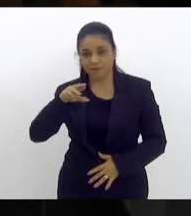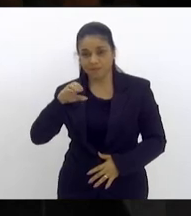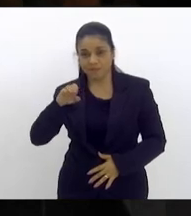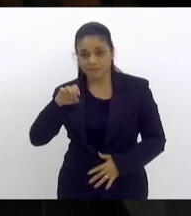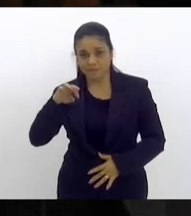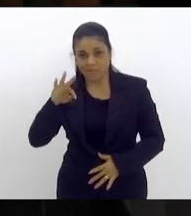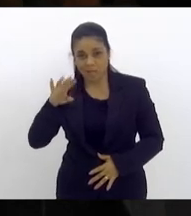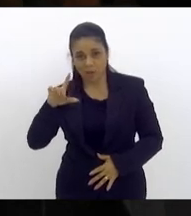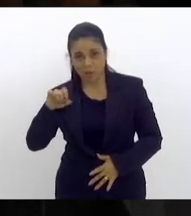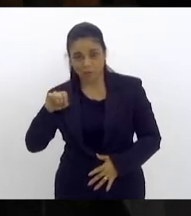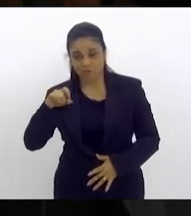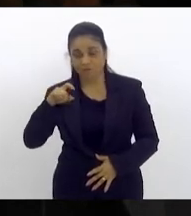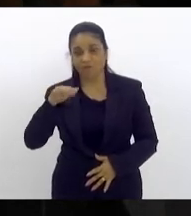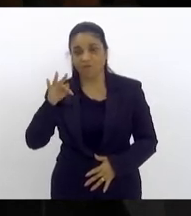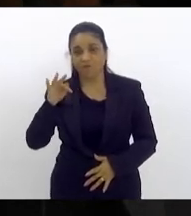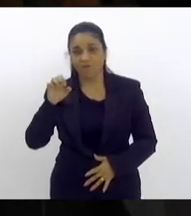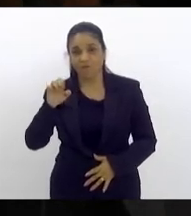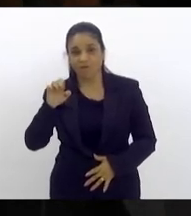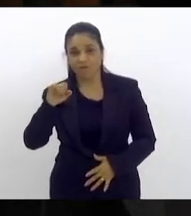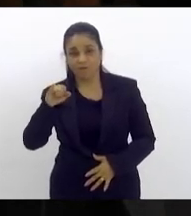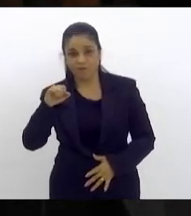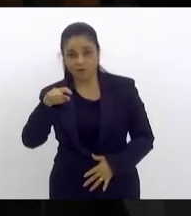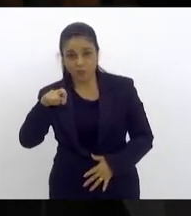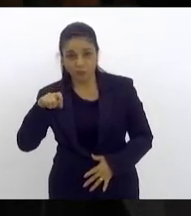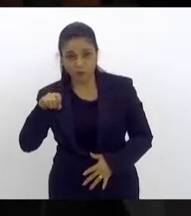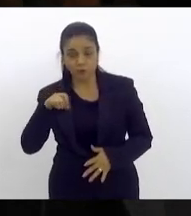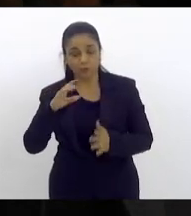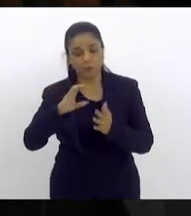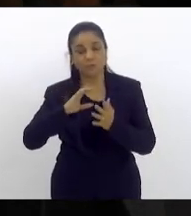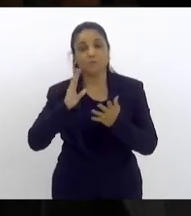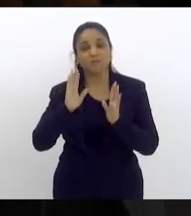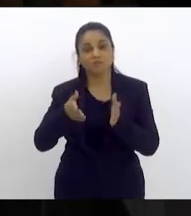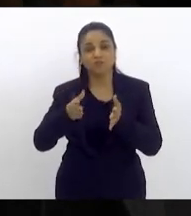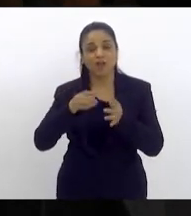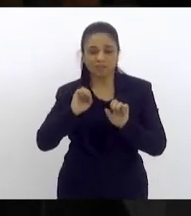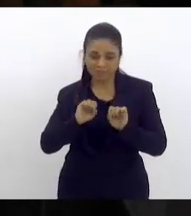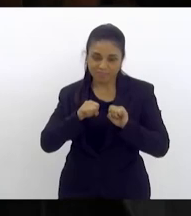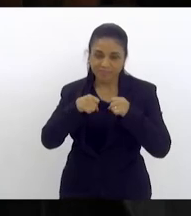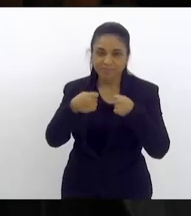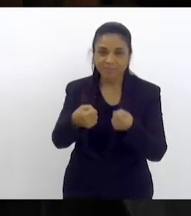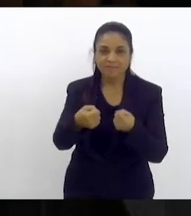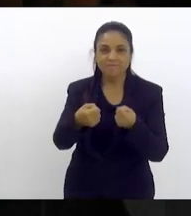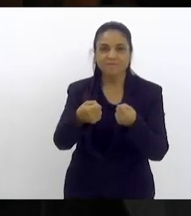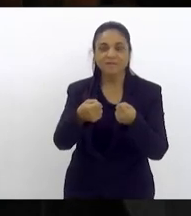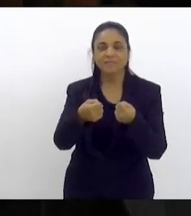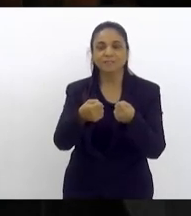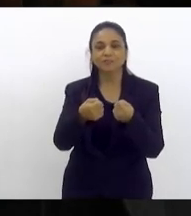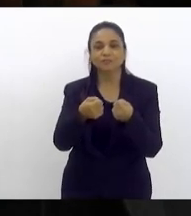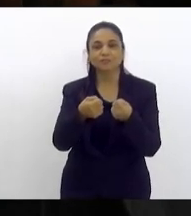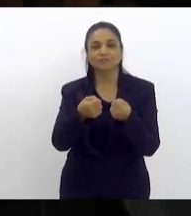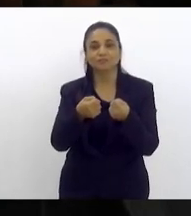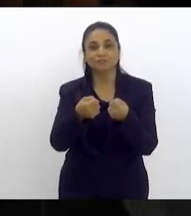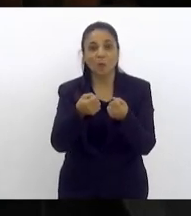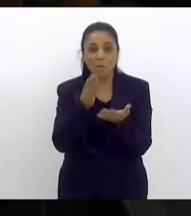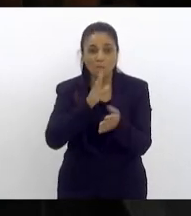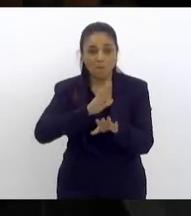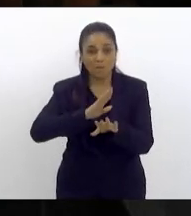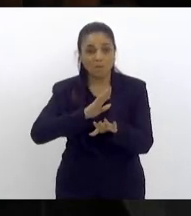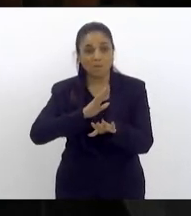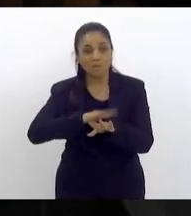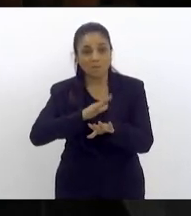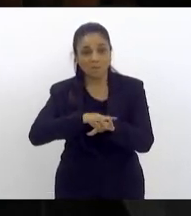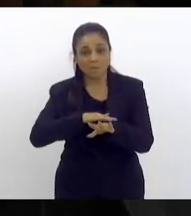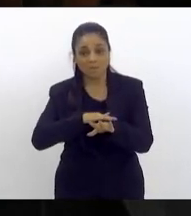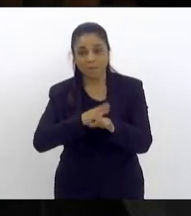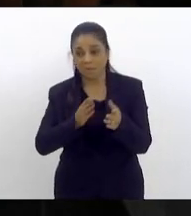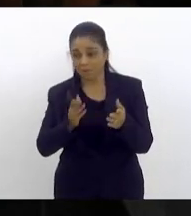o partido mais incongruente mais incoerente da história do Brasil haja Vista que defende ao mesmo tempo consegue defender ao mesmo tempo por